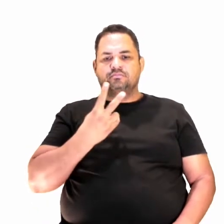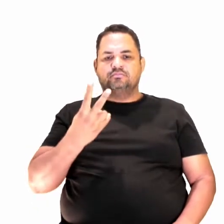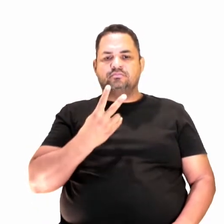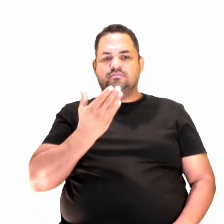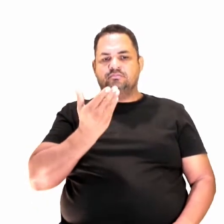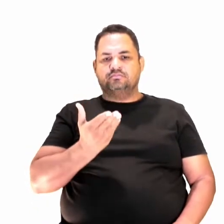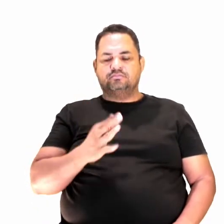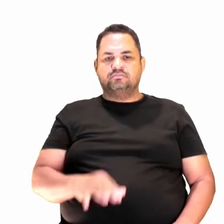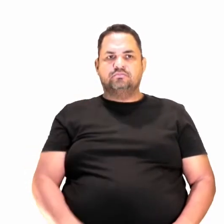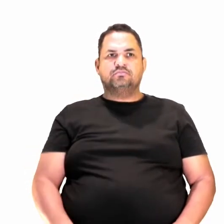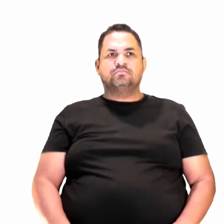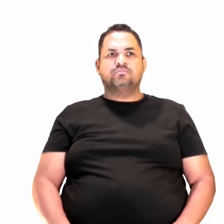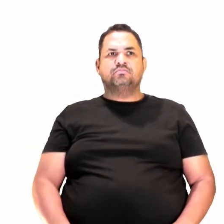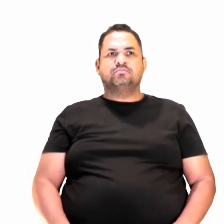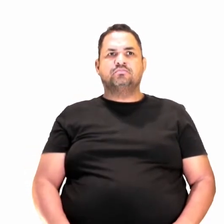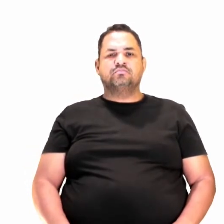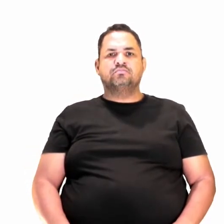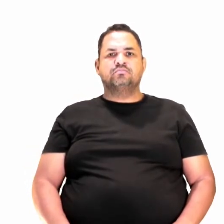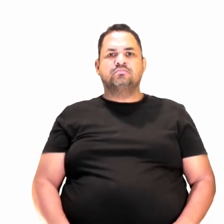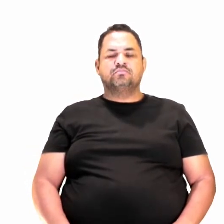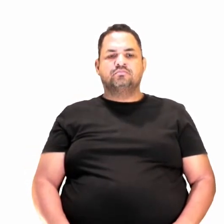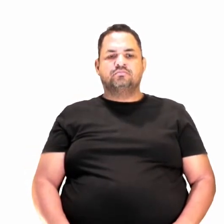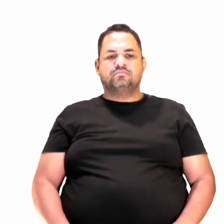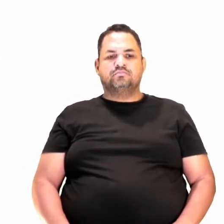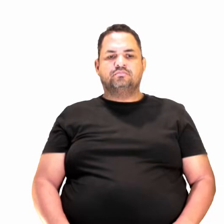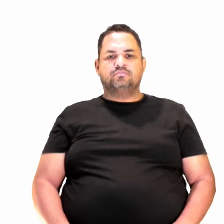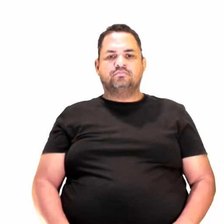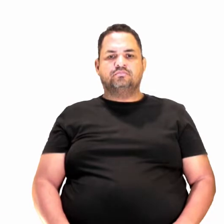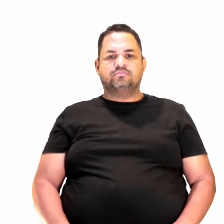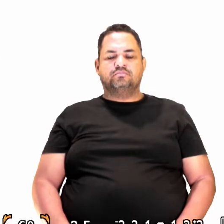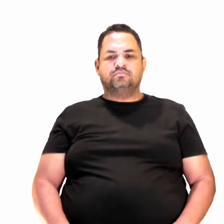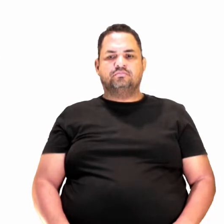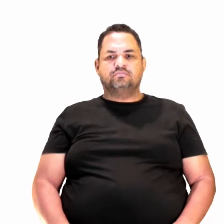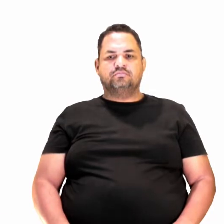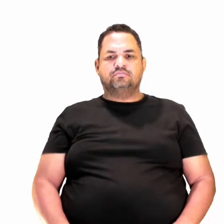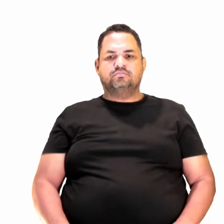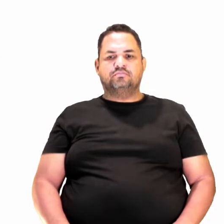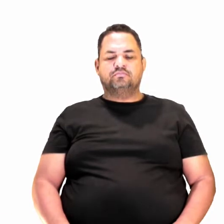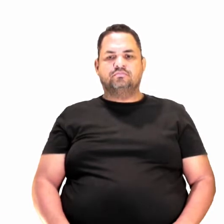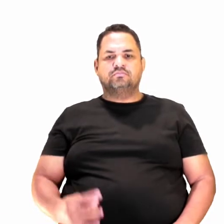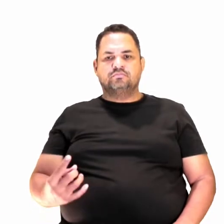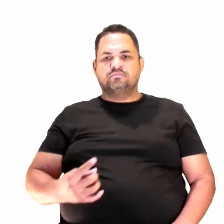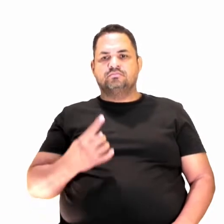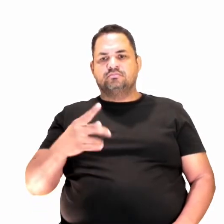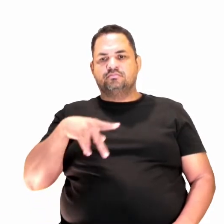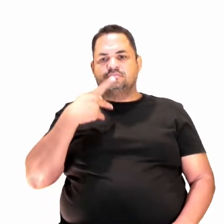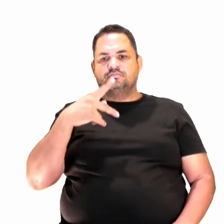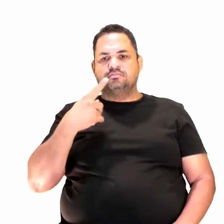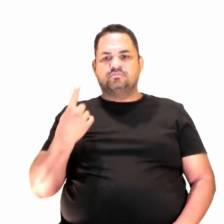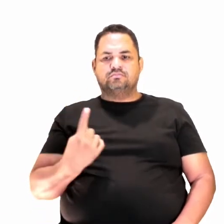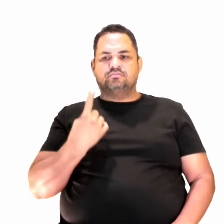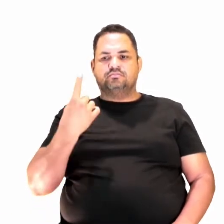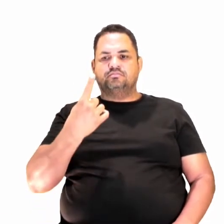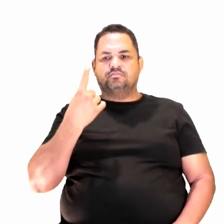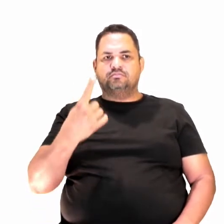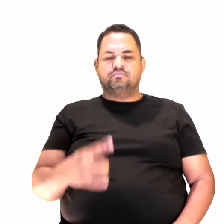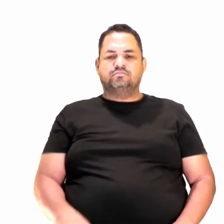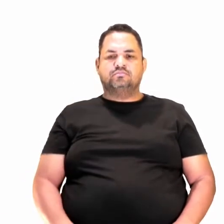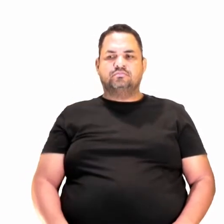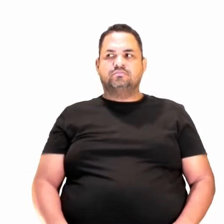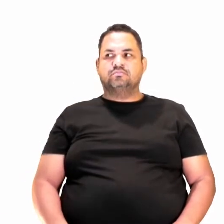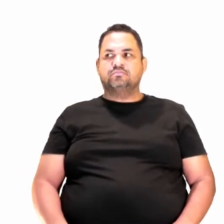até de ter noção, né? A palavra chubby é a palavra mais usada. Temos uma outra palavra que eu